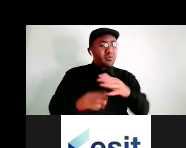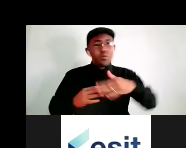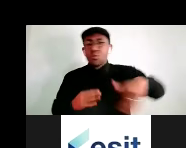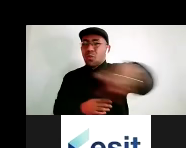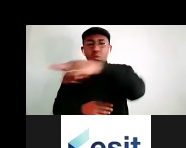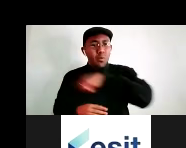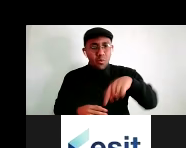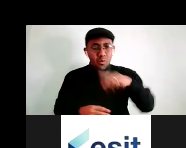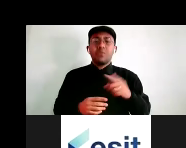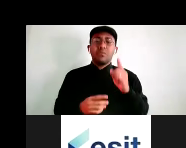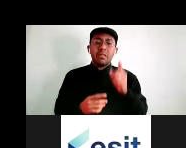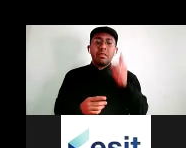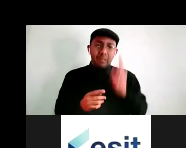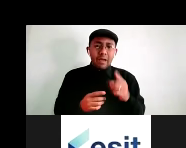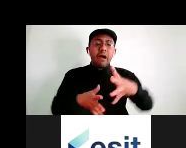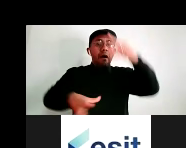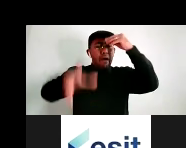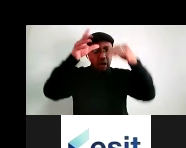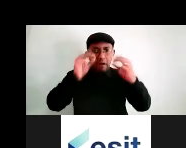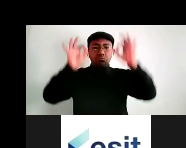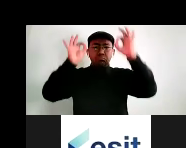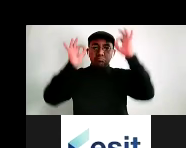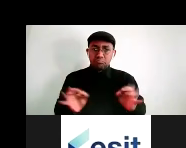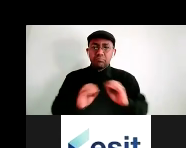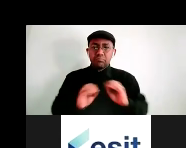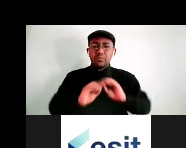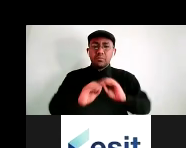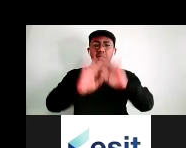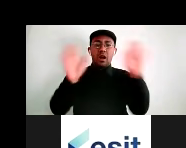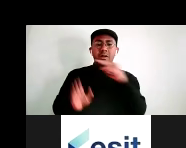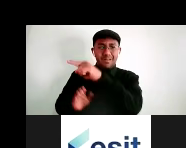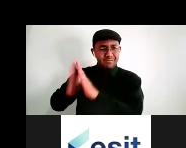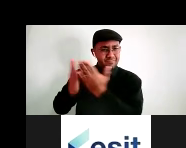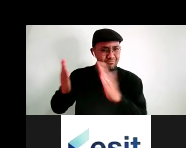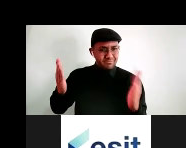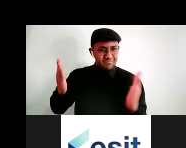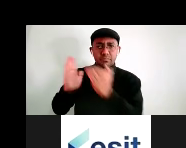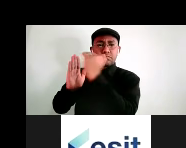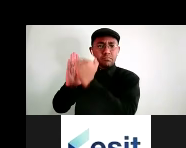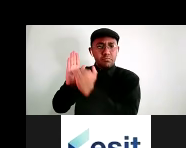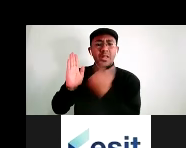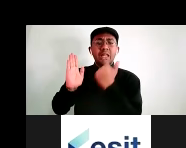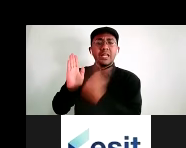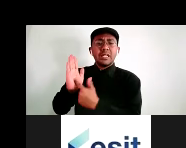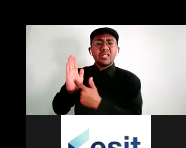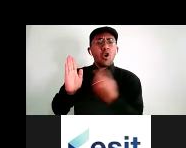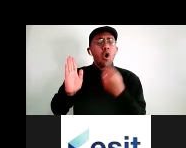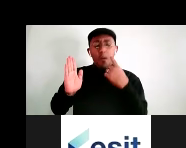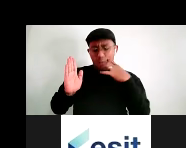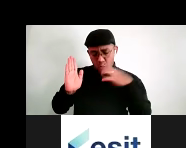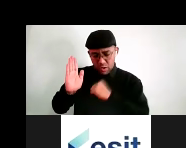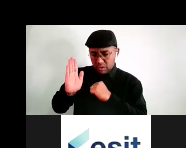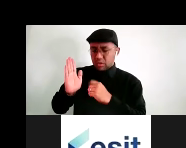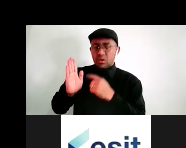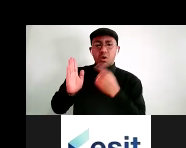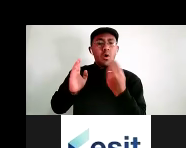tudo isso vai ajudar a ter menos casos e a deter a doença. Aqui estão como sintomas, como reduzir o risco, porque o que não